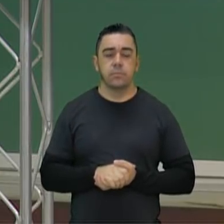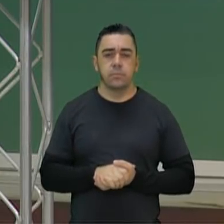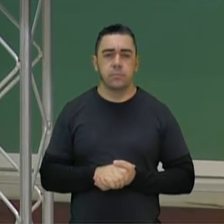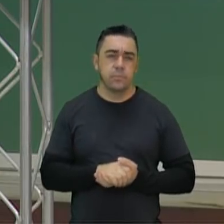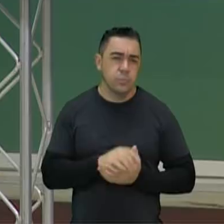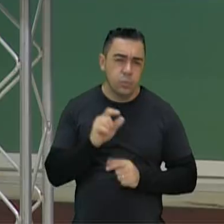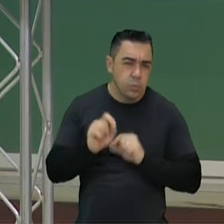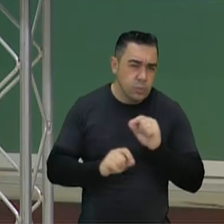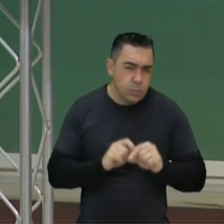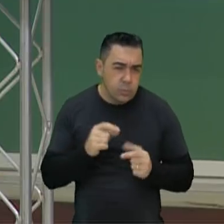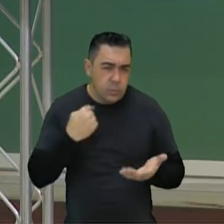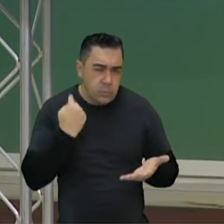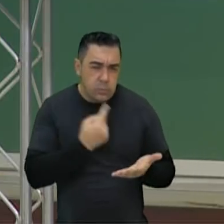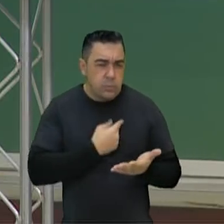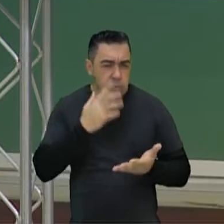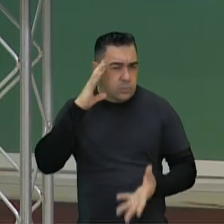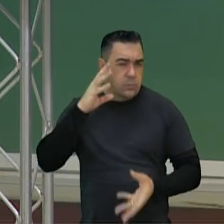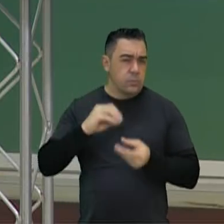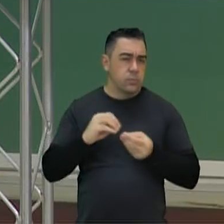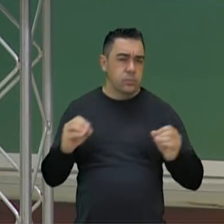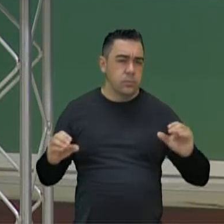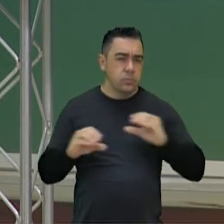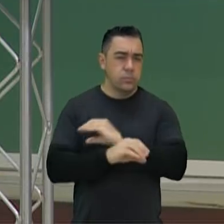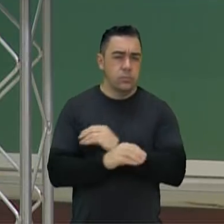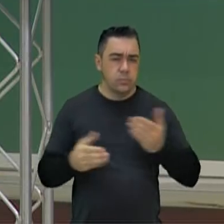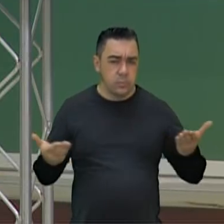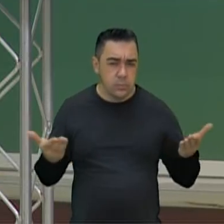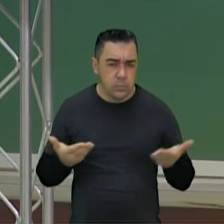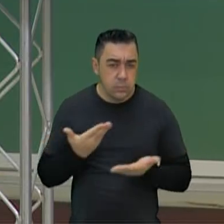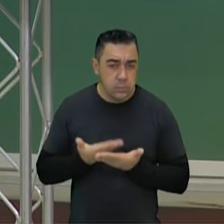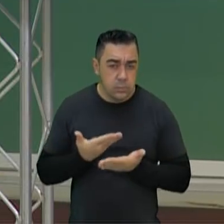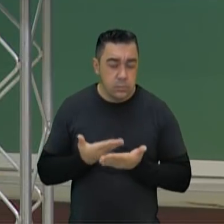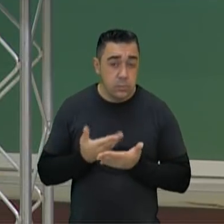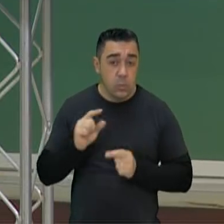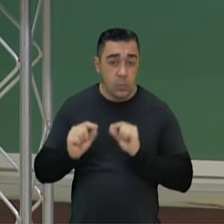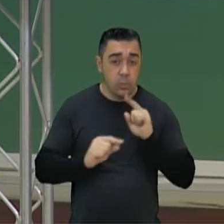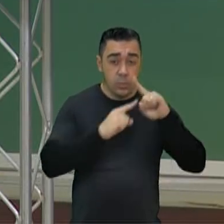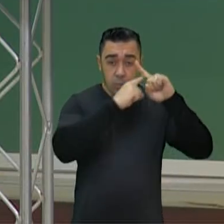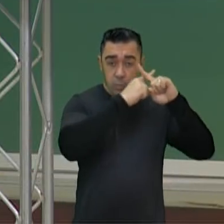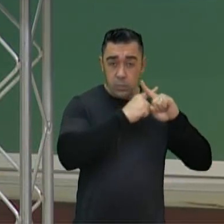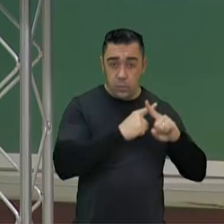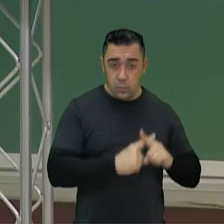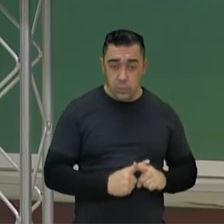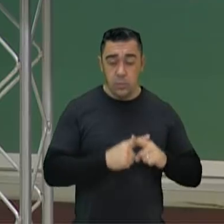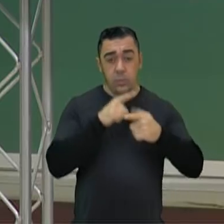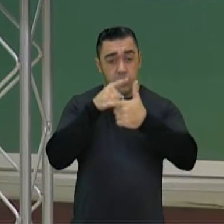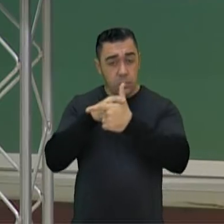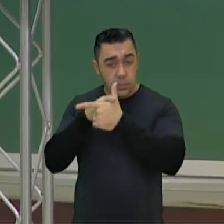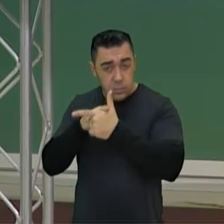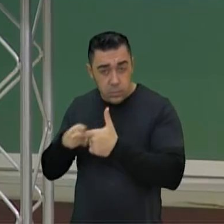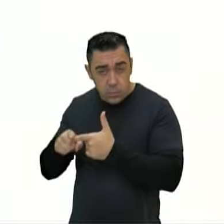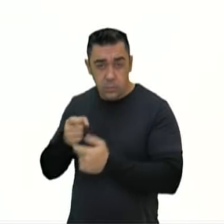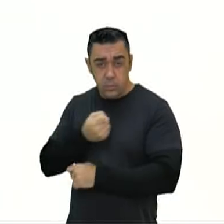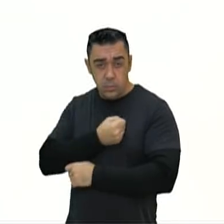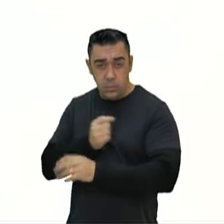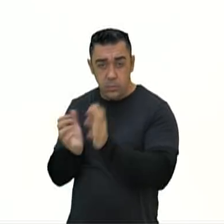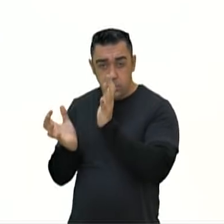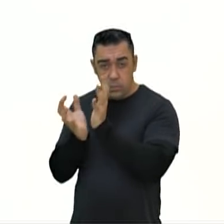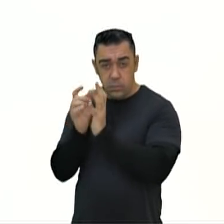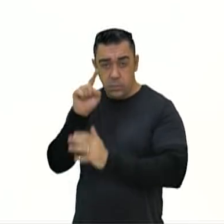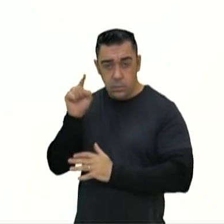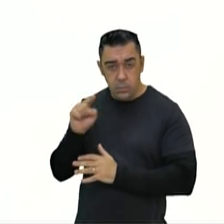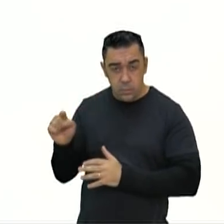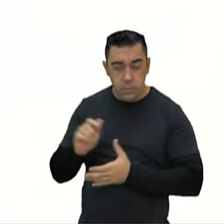O que podemos concluir da aula de hoje de multiplicação e de divisão de números inteiros?